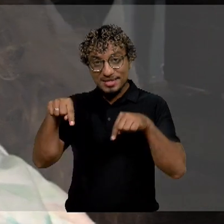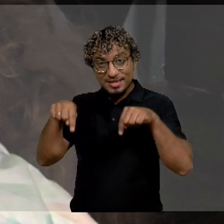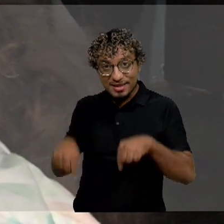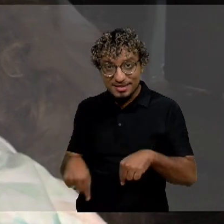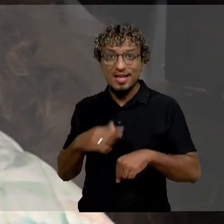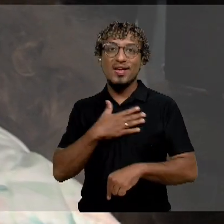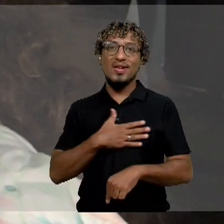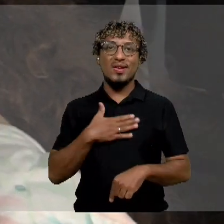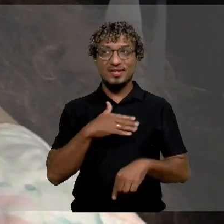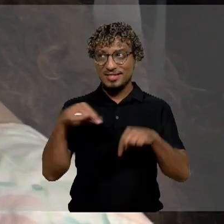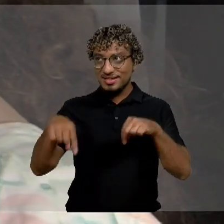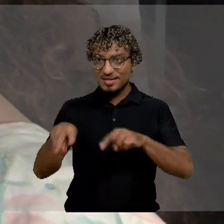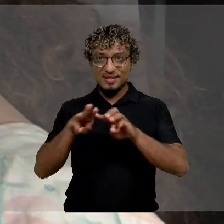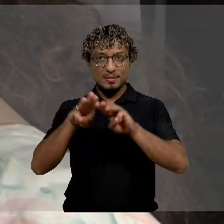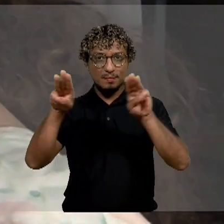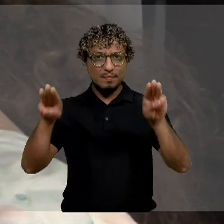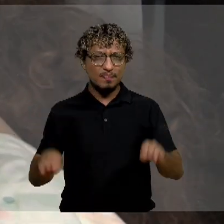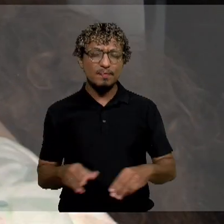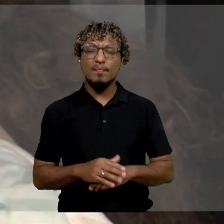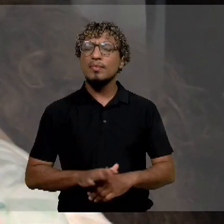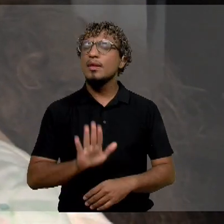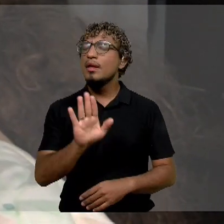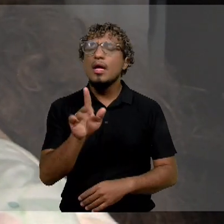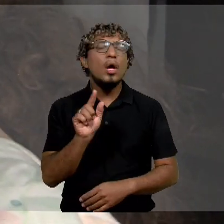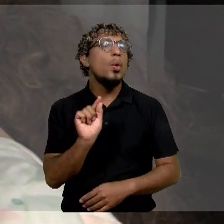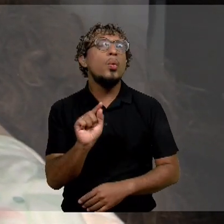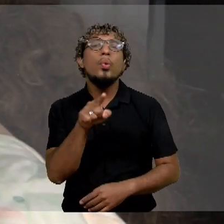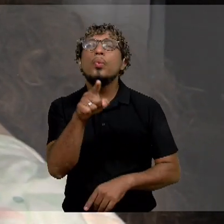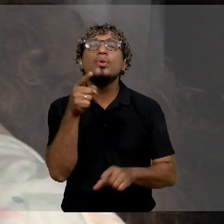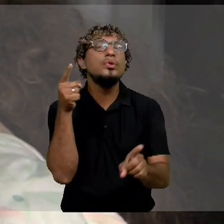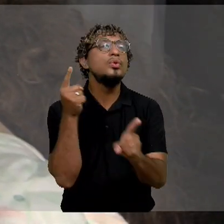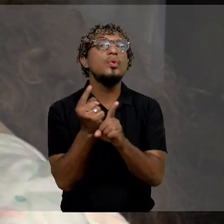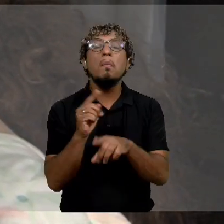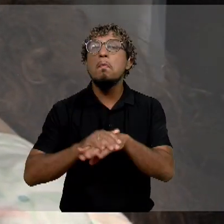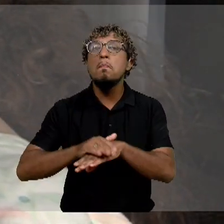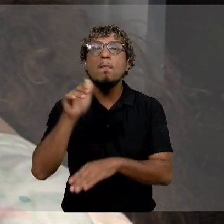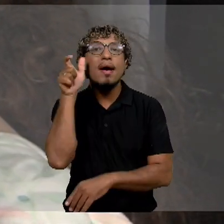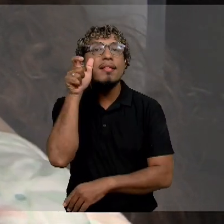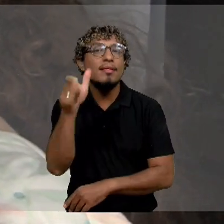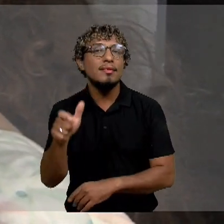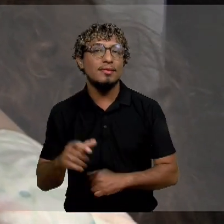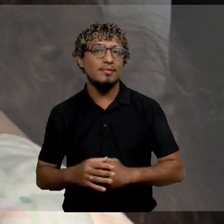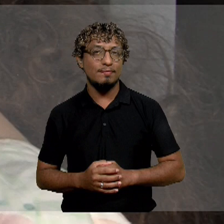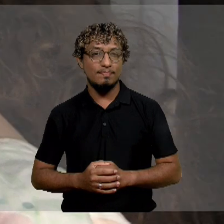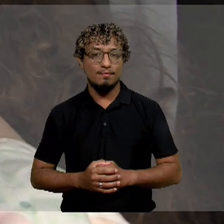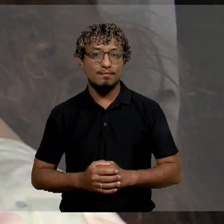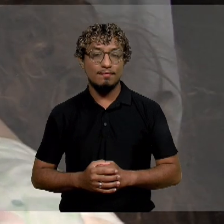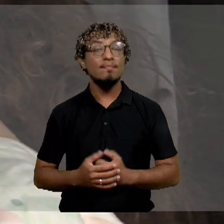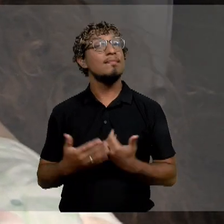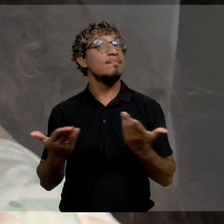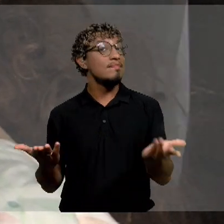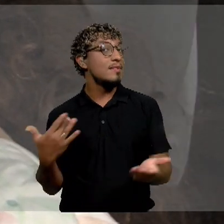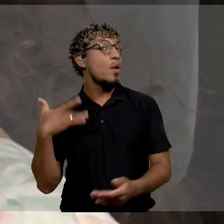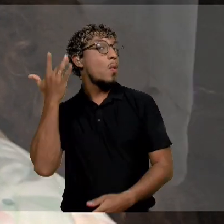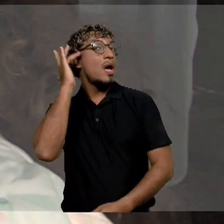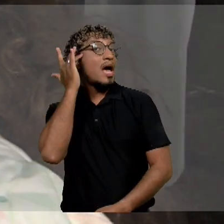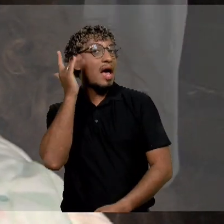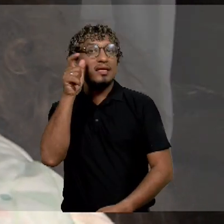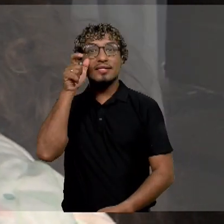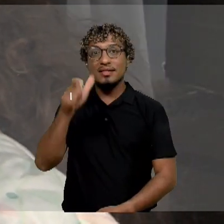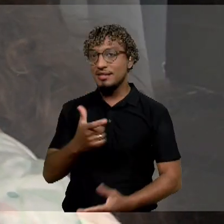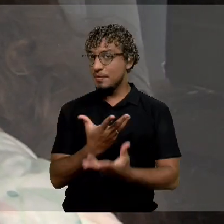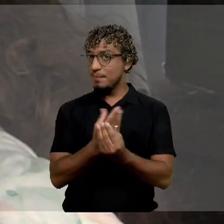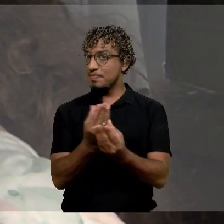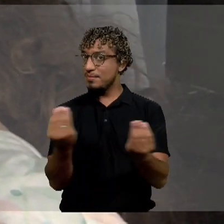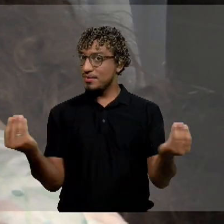bastante desse museu. E o que você descobriu aqui que você achou mais interessante, assim? Achei interessante muitas